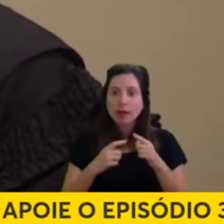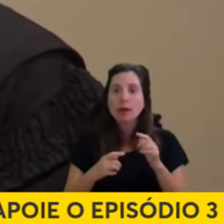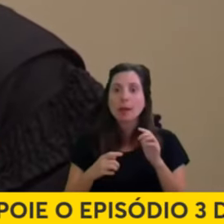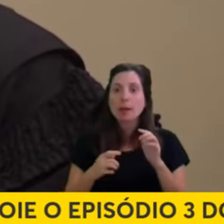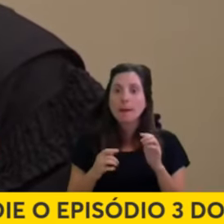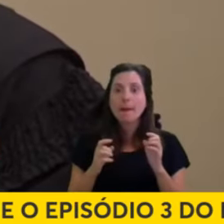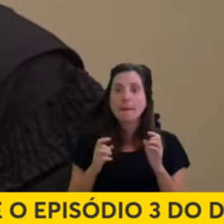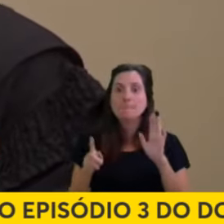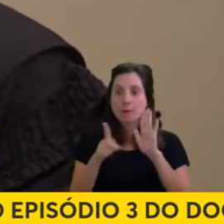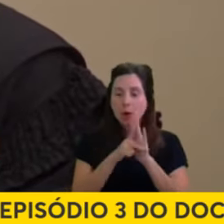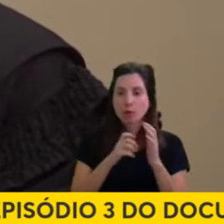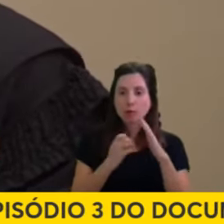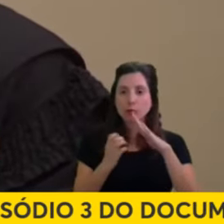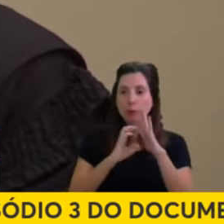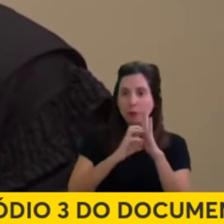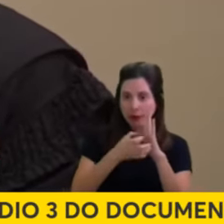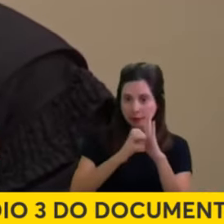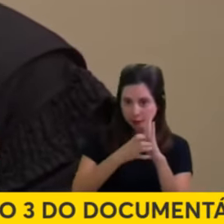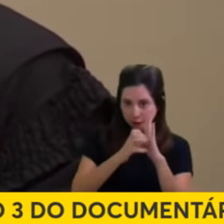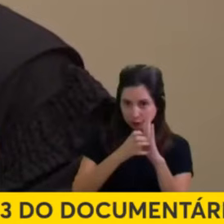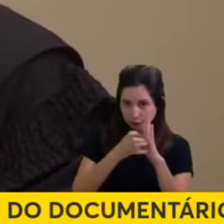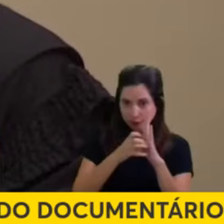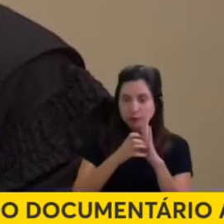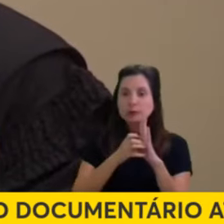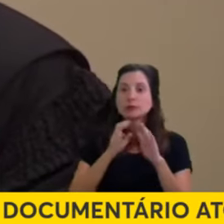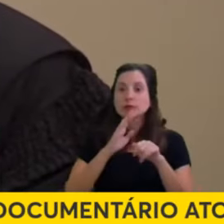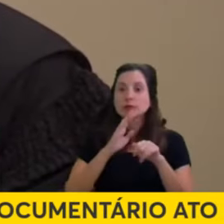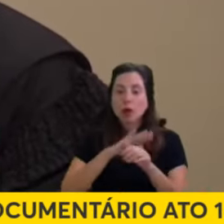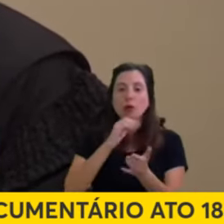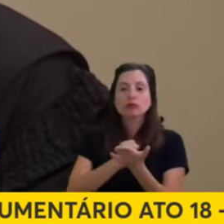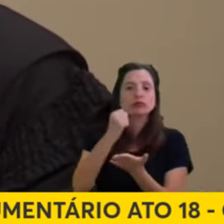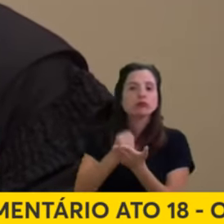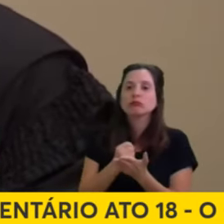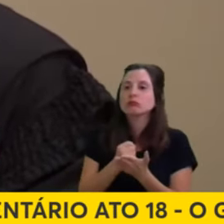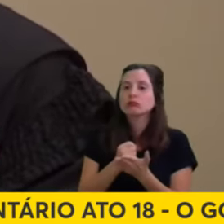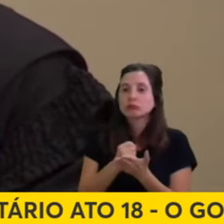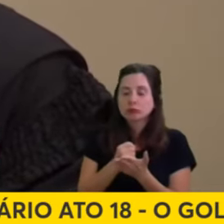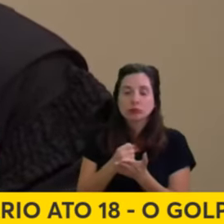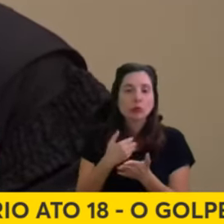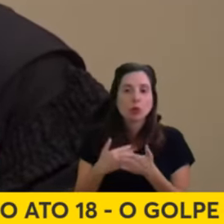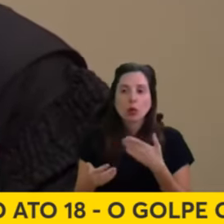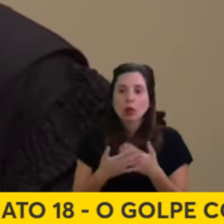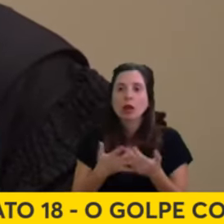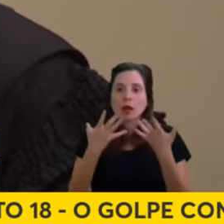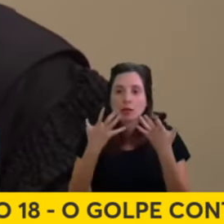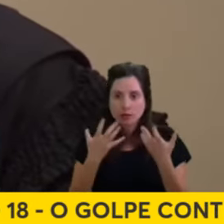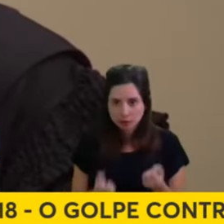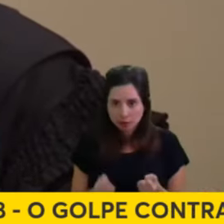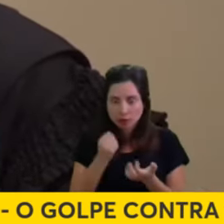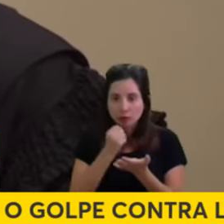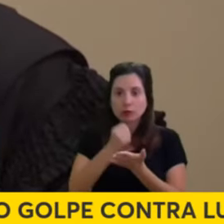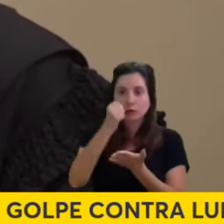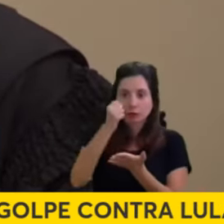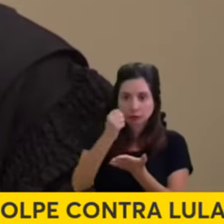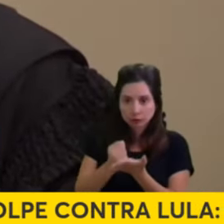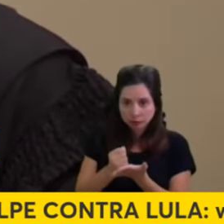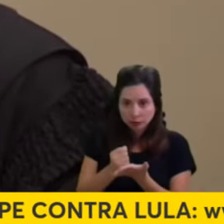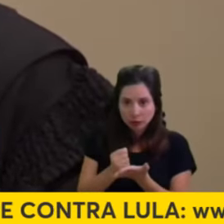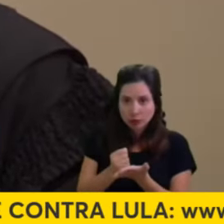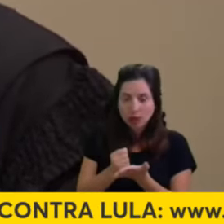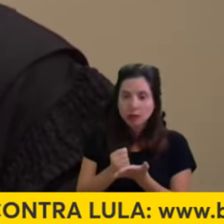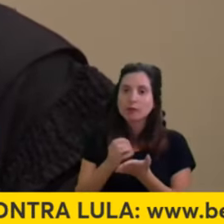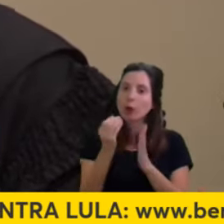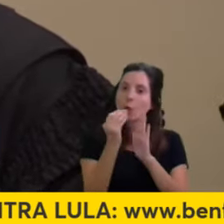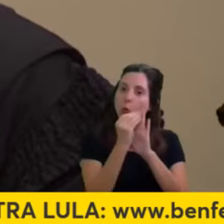e Especialmente porque no instrumento contratual não é qualquer vedação a subcontratação ou substabelecimento pelo contratado